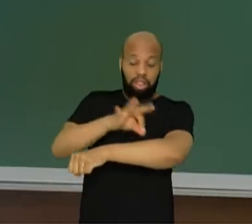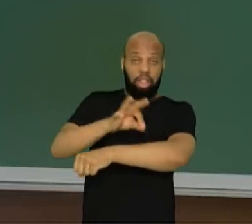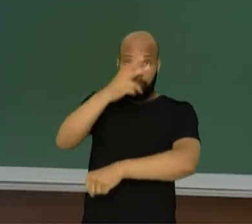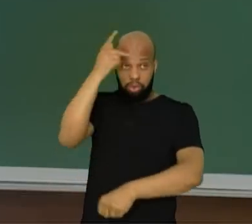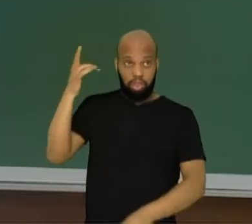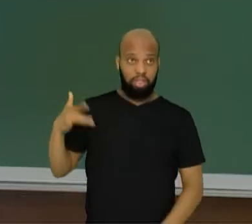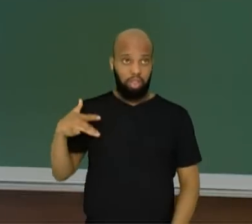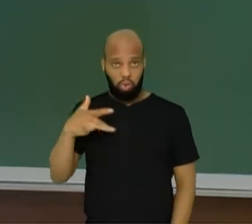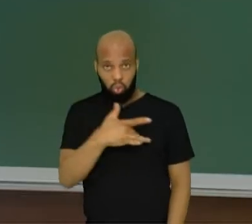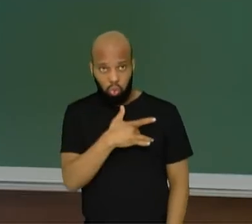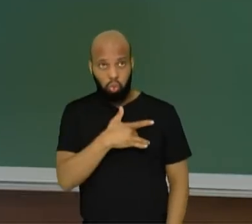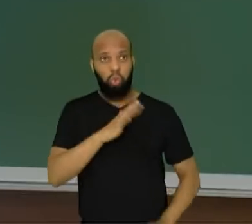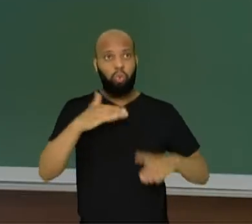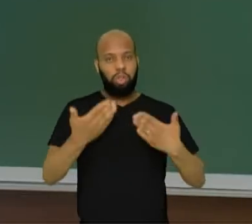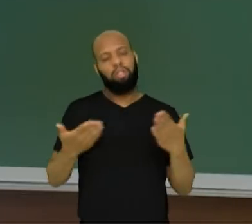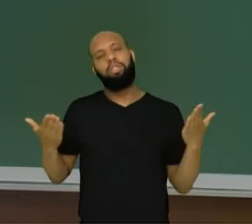saudável,